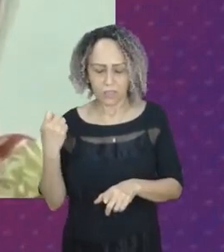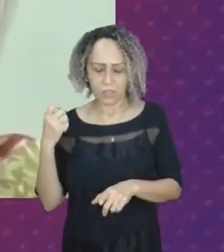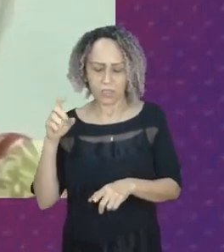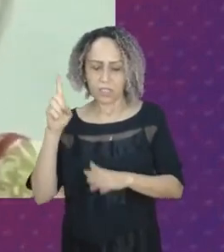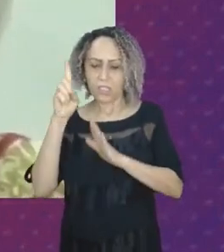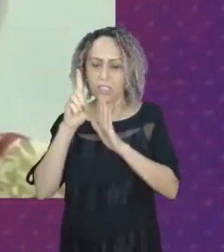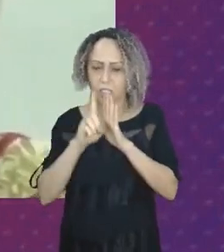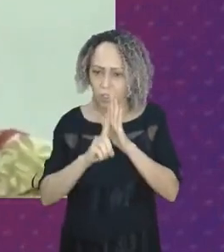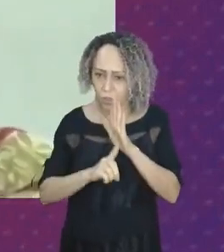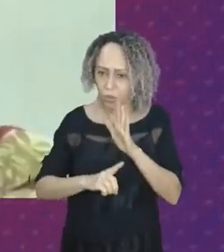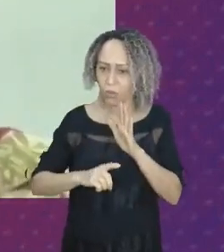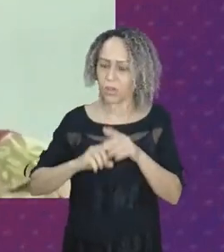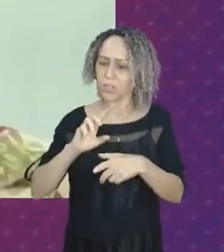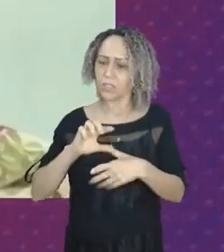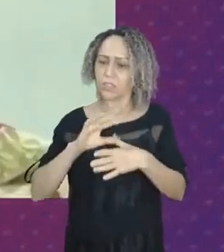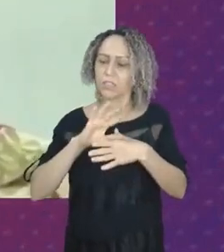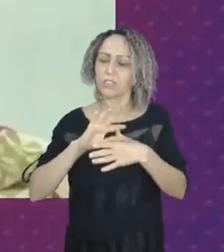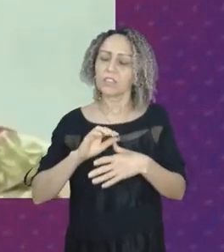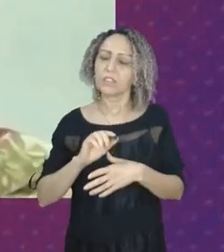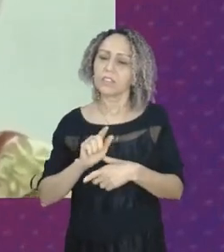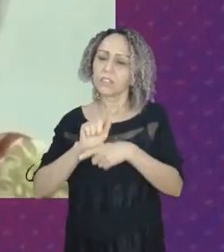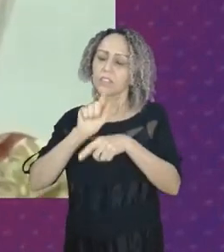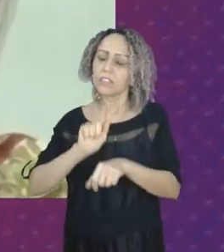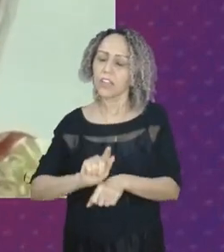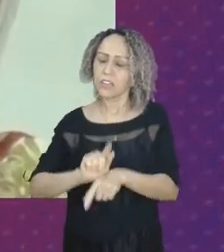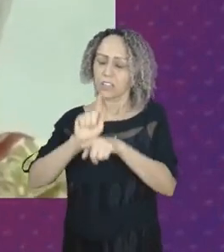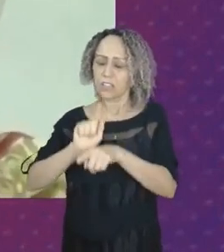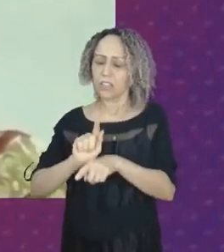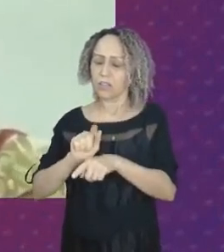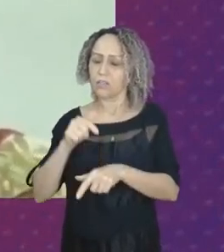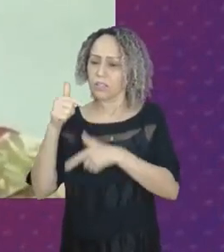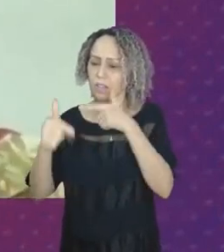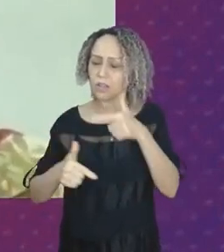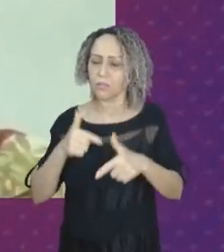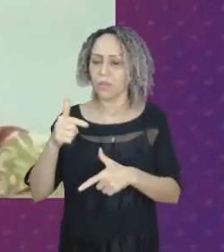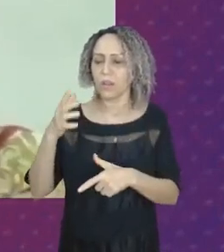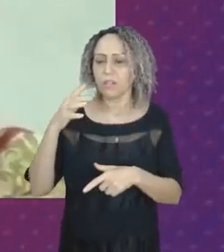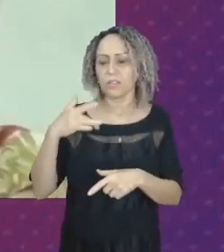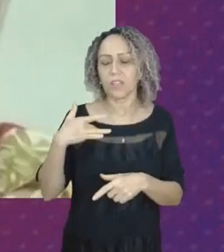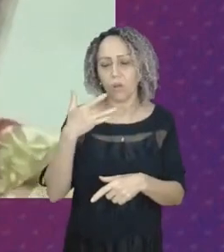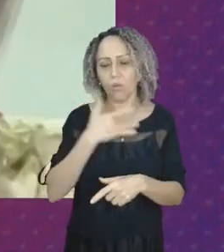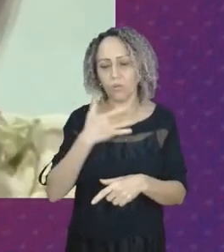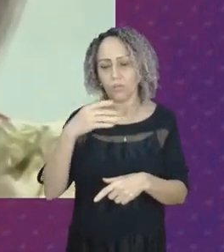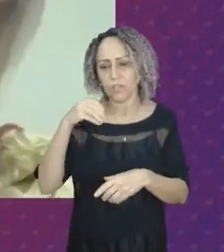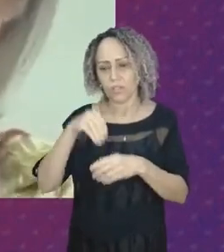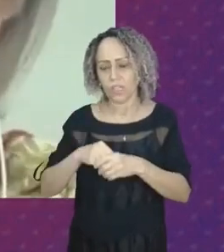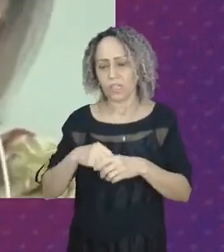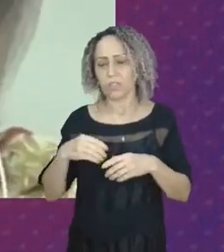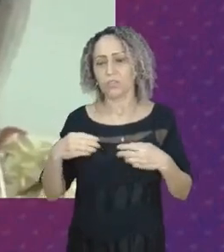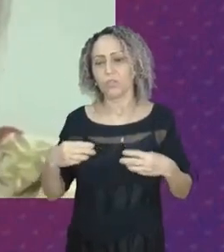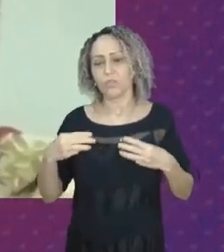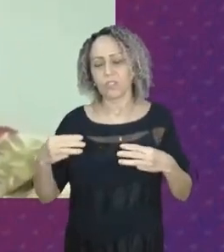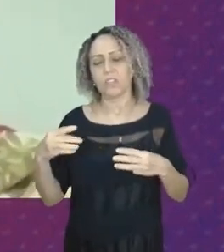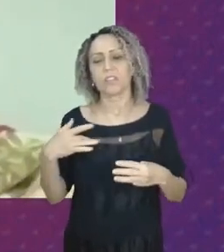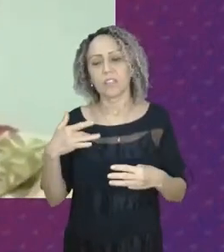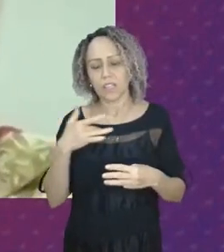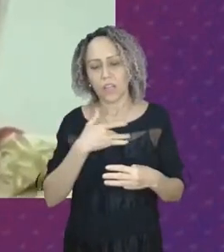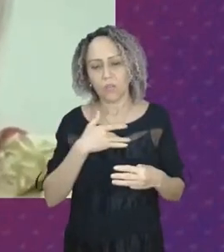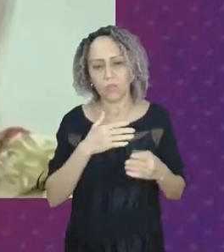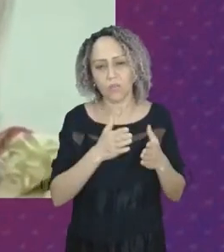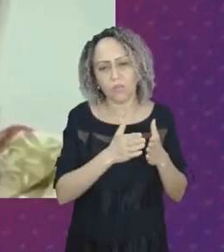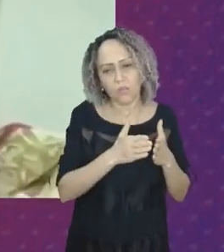Ministério da Saúde. Permaneci neste cargo de 2011 a 2012. E a minha militância tem origem no